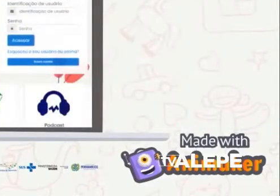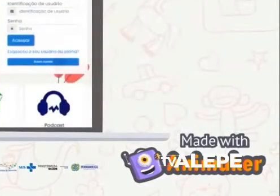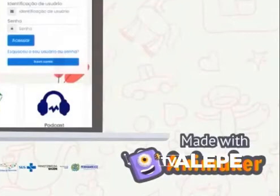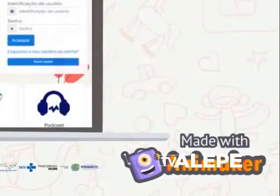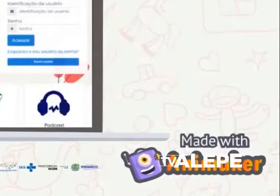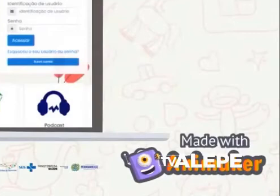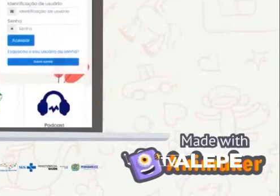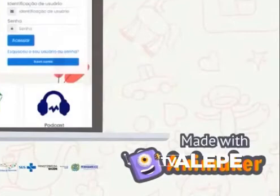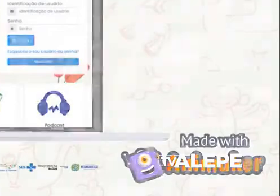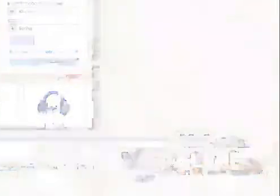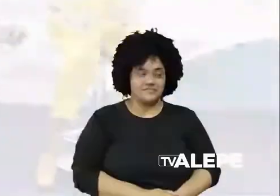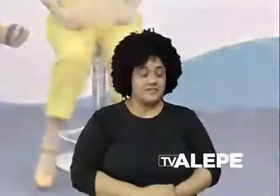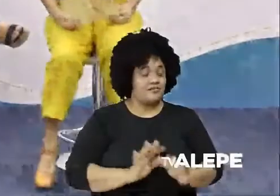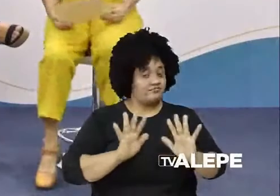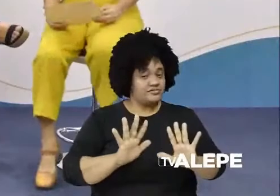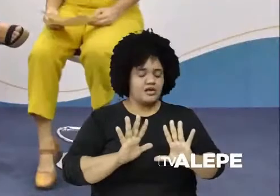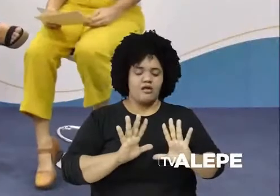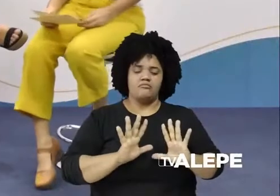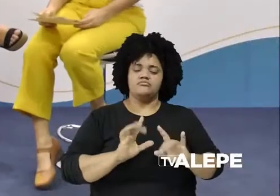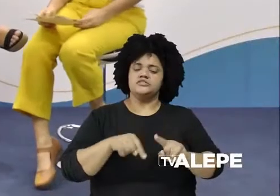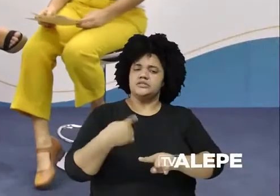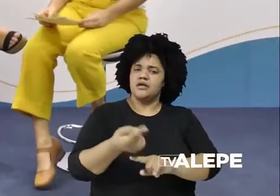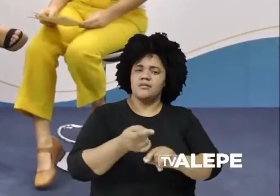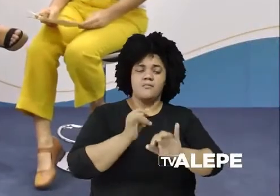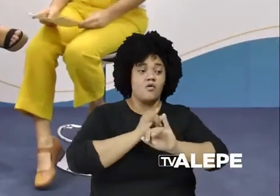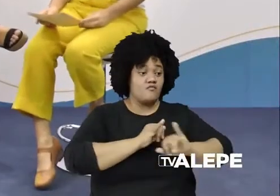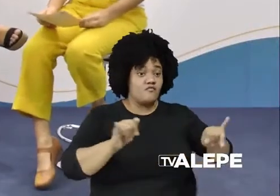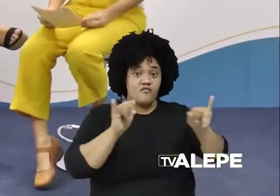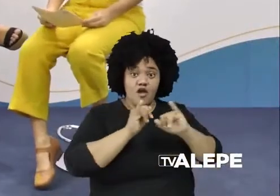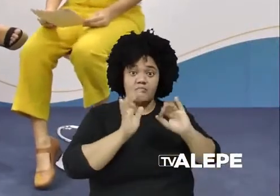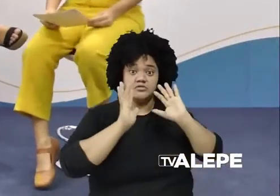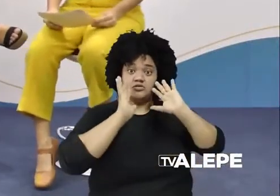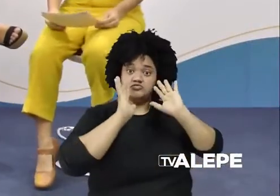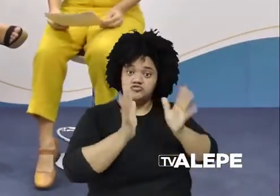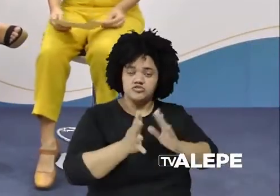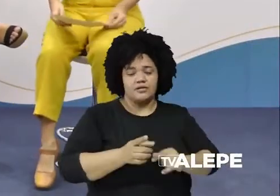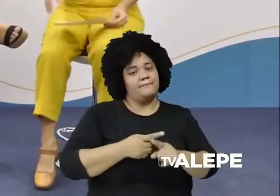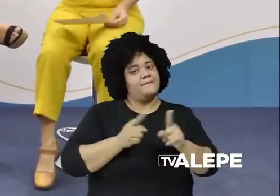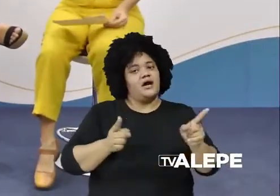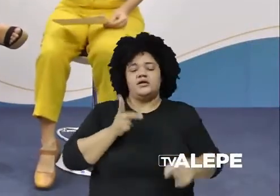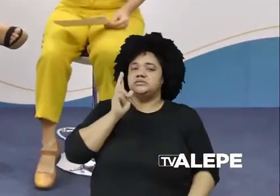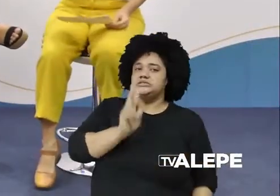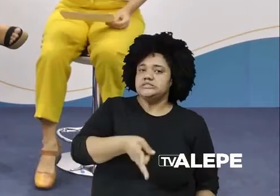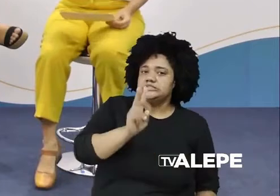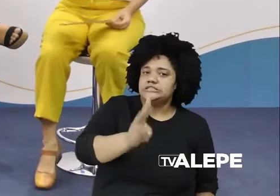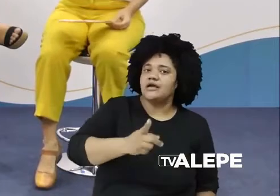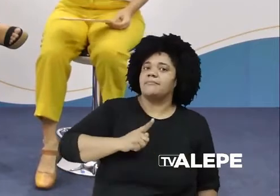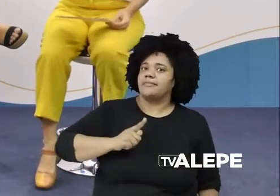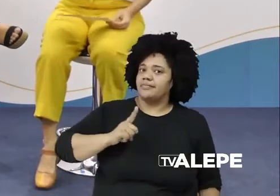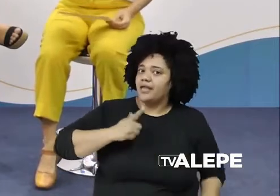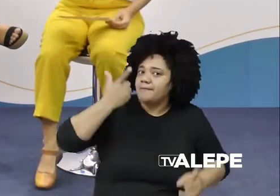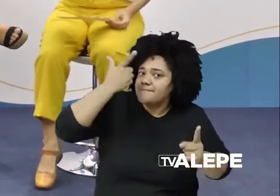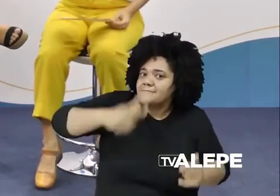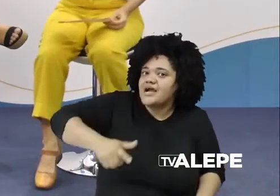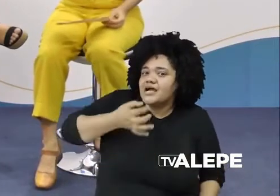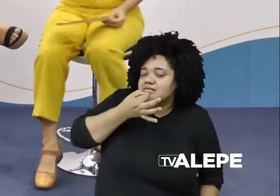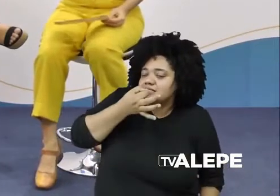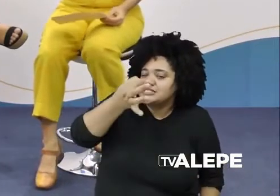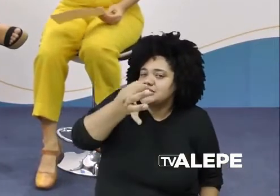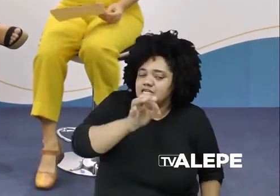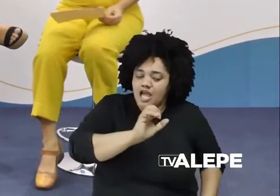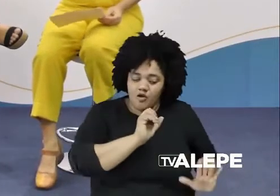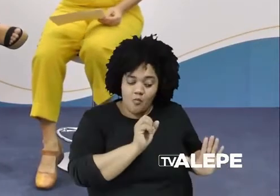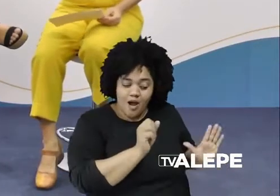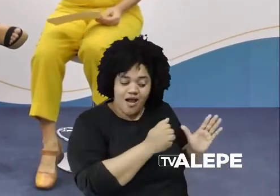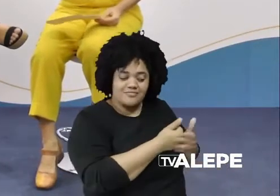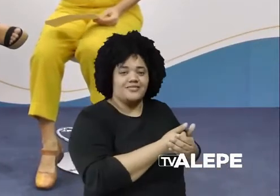CESPE. Então, depois de todas essas informações, mas a gente sempre tem aquela dica que